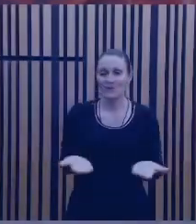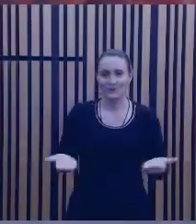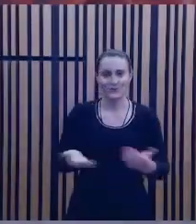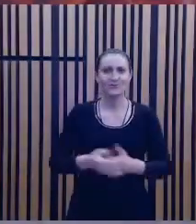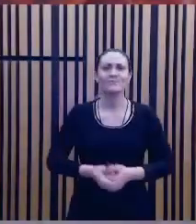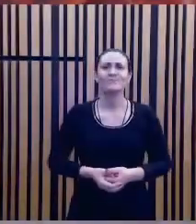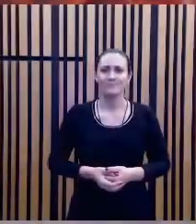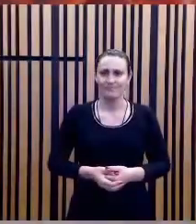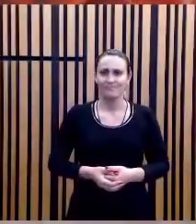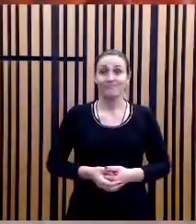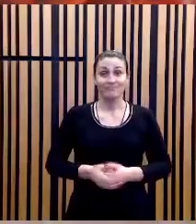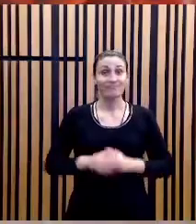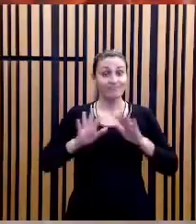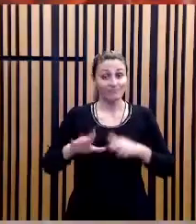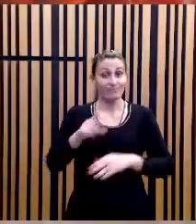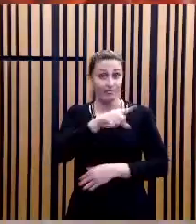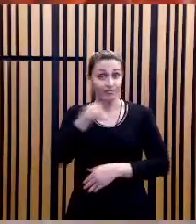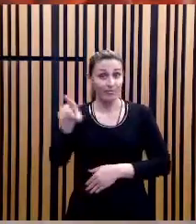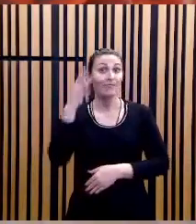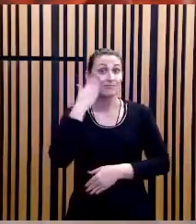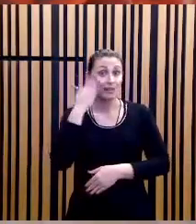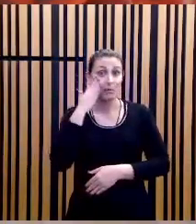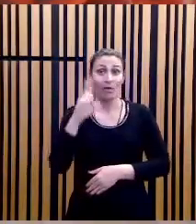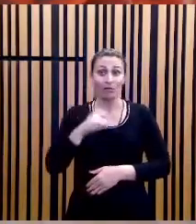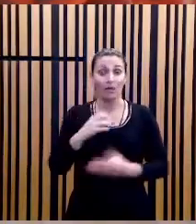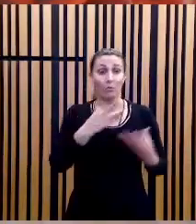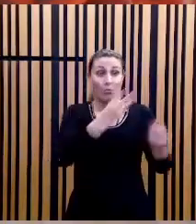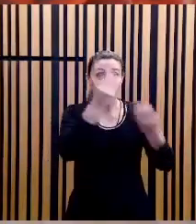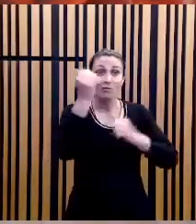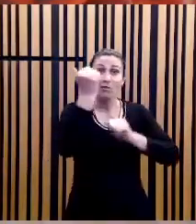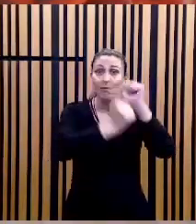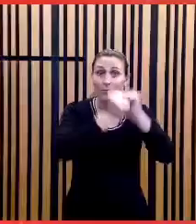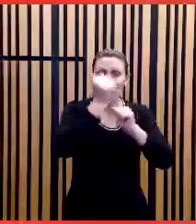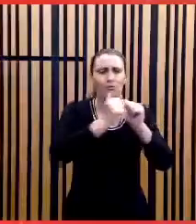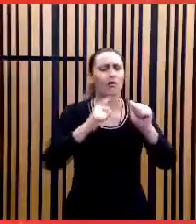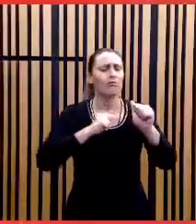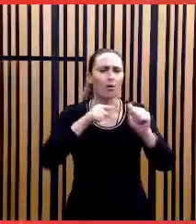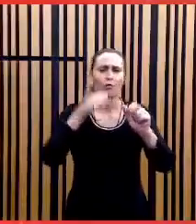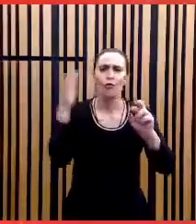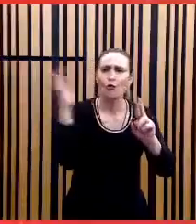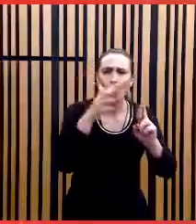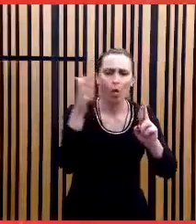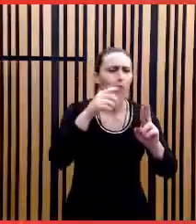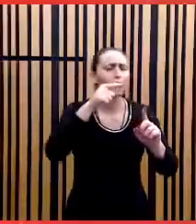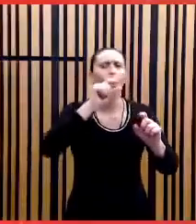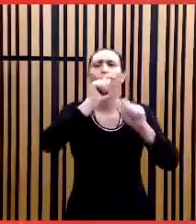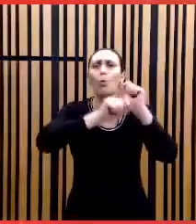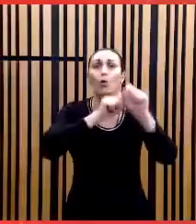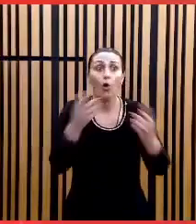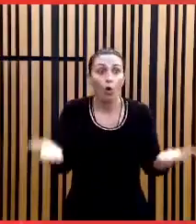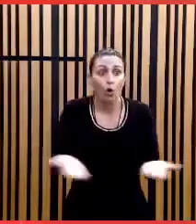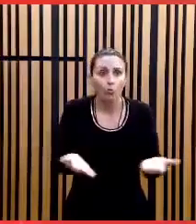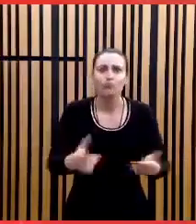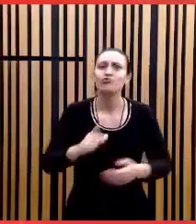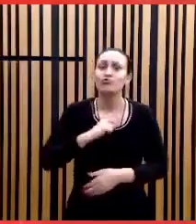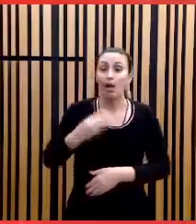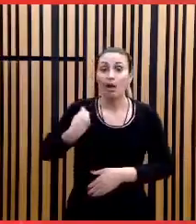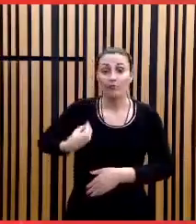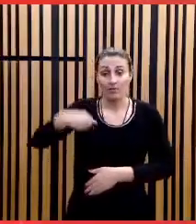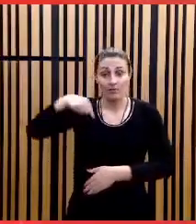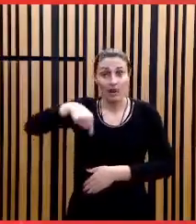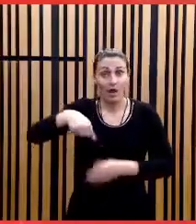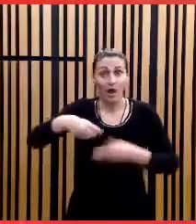Sabia que existem várias empresas super conceituadas no mercado e super influentes no mercado que estão aqui no nosso